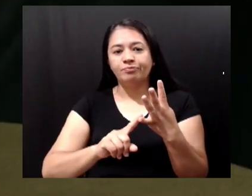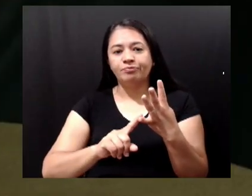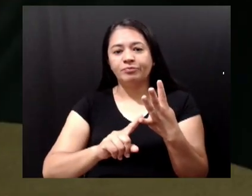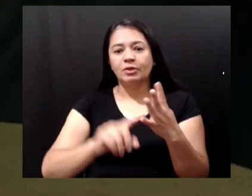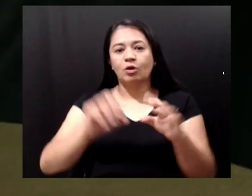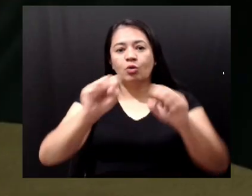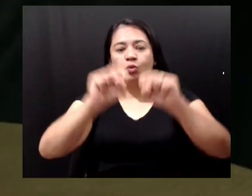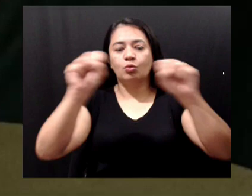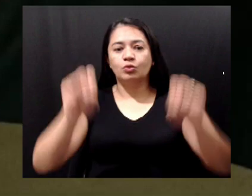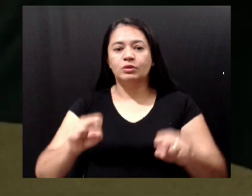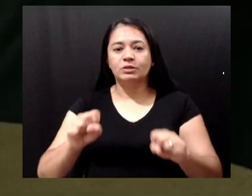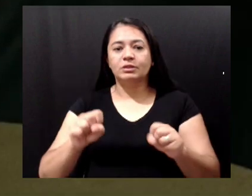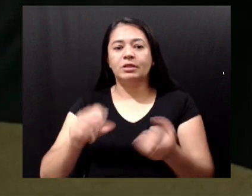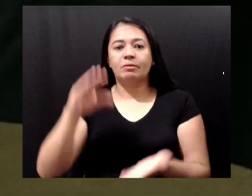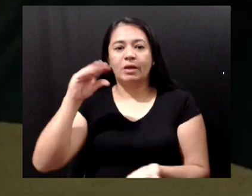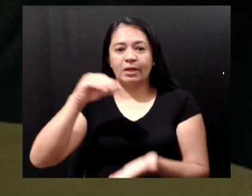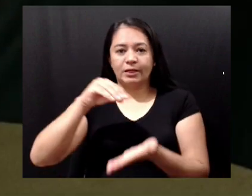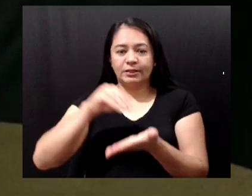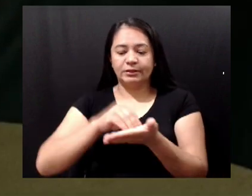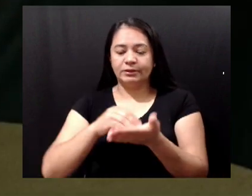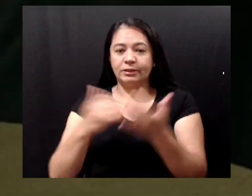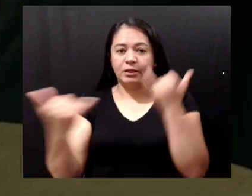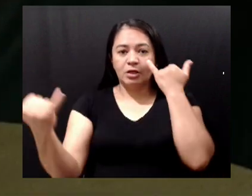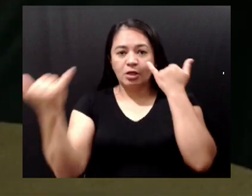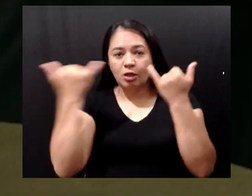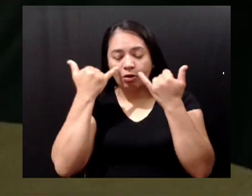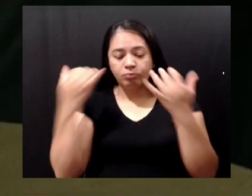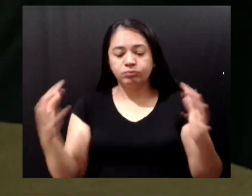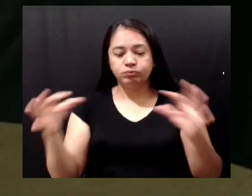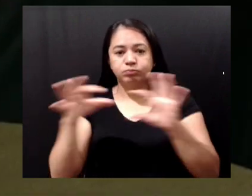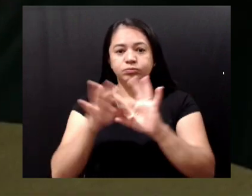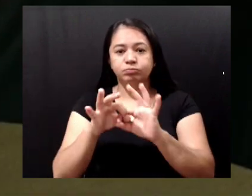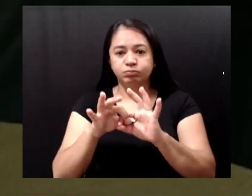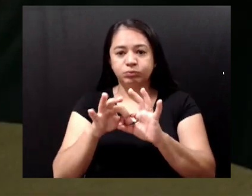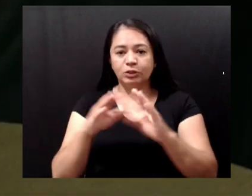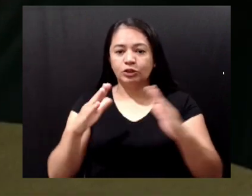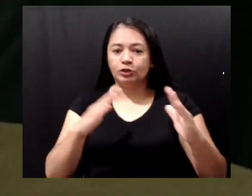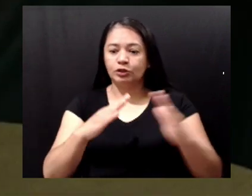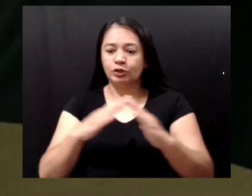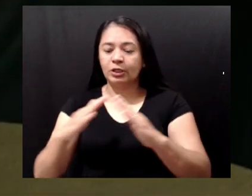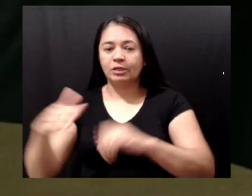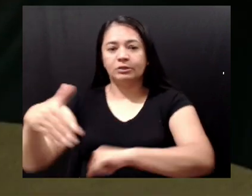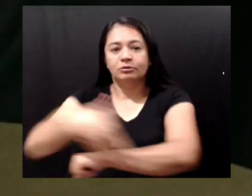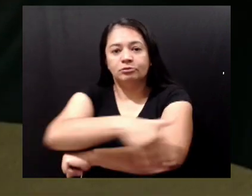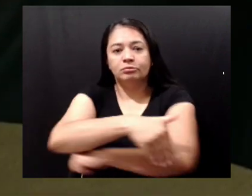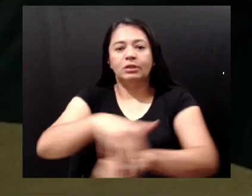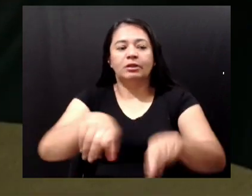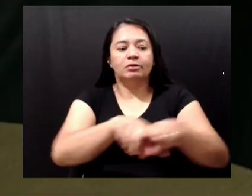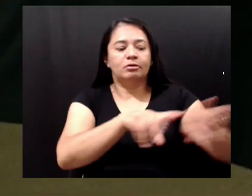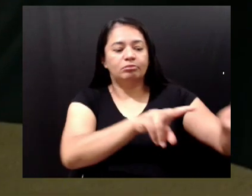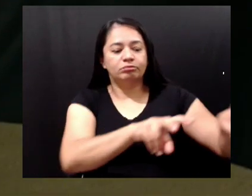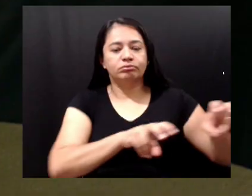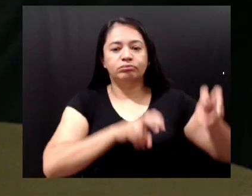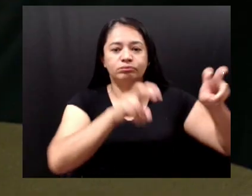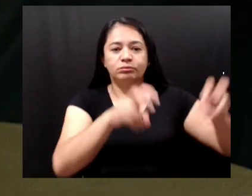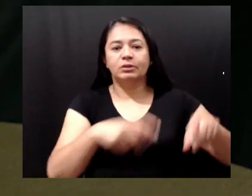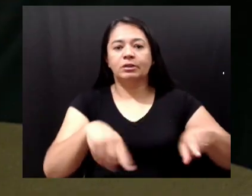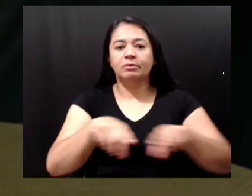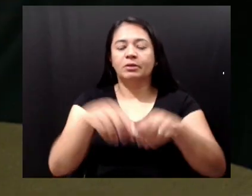Federal que integra informações de imóveis urbanos e rurais. O debate vai tratar dos impactos da emenda